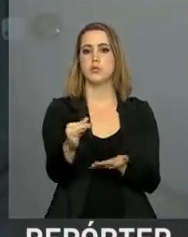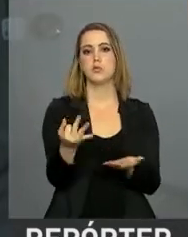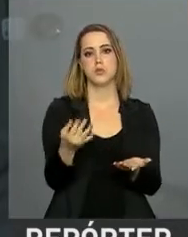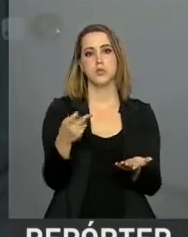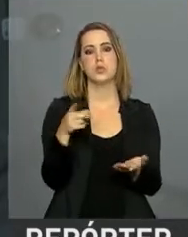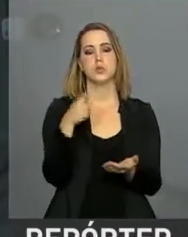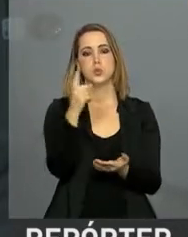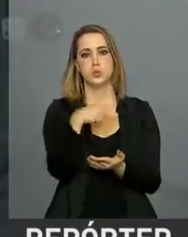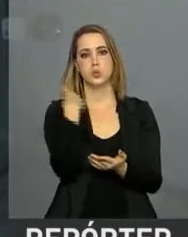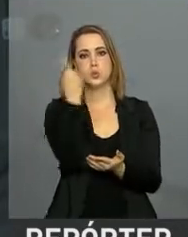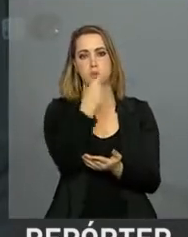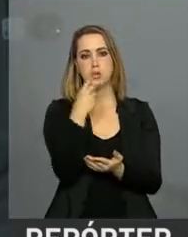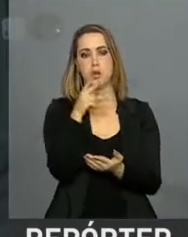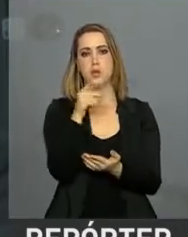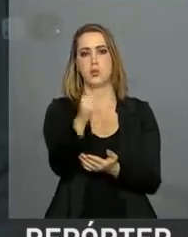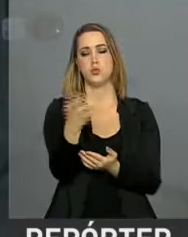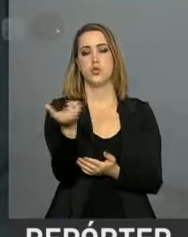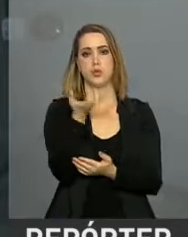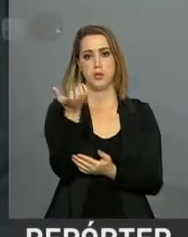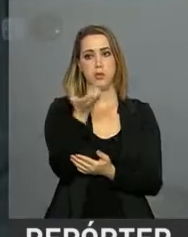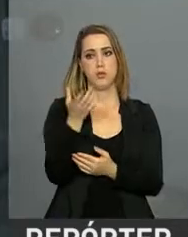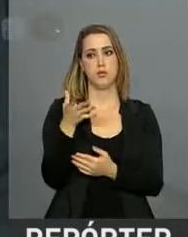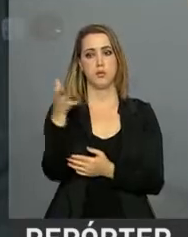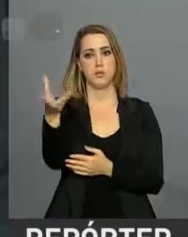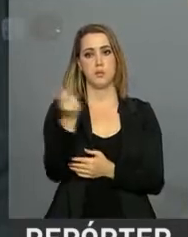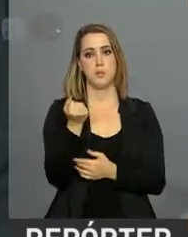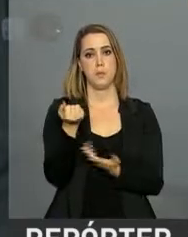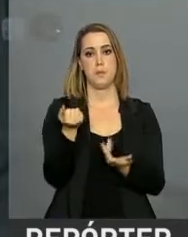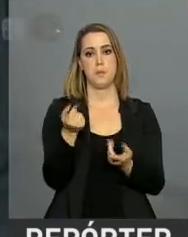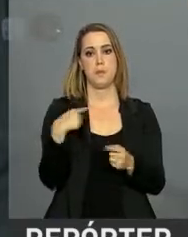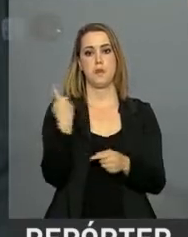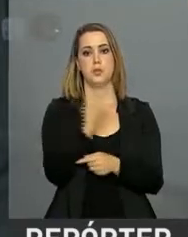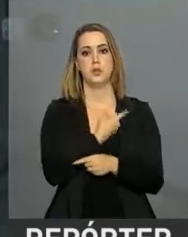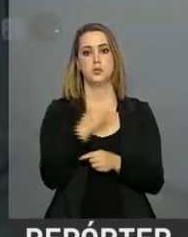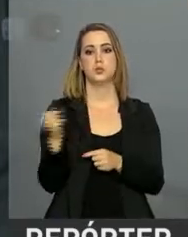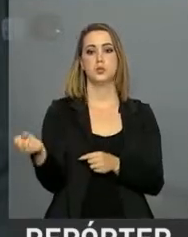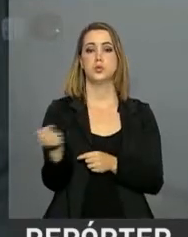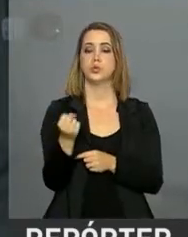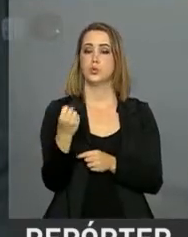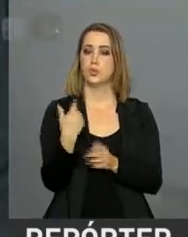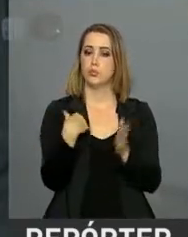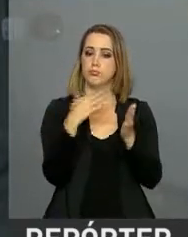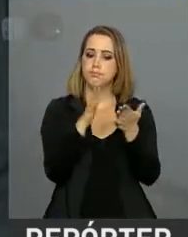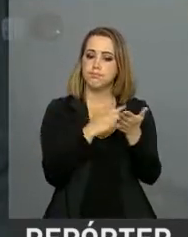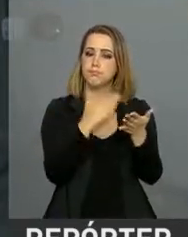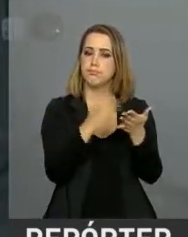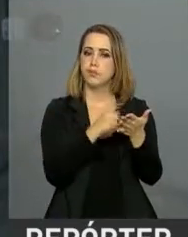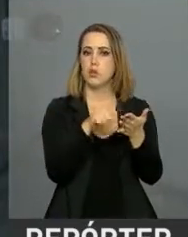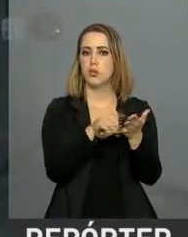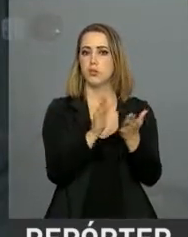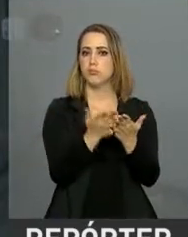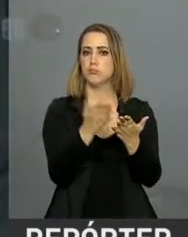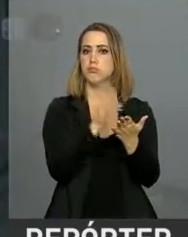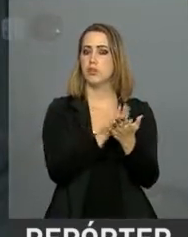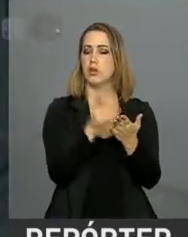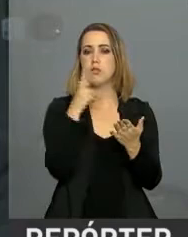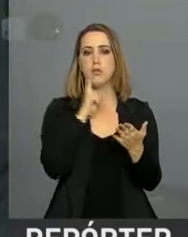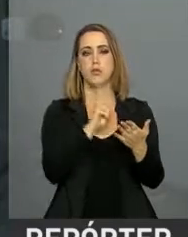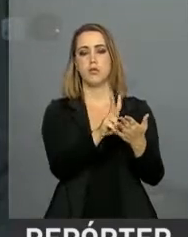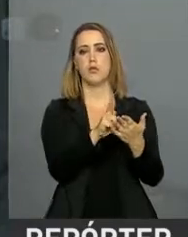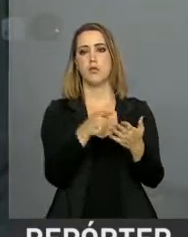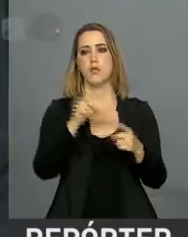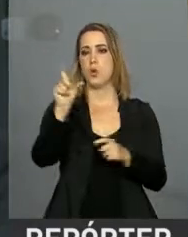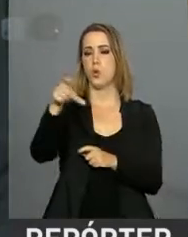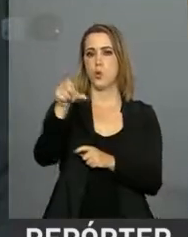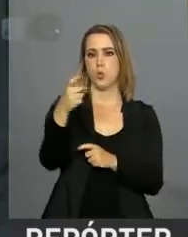agendamento para o horário e o dia desejado, né, os que estão disponíveis em nosso calendário, marca para o local mais próximo de casa, com